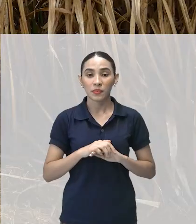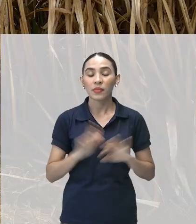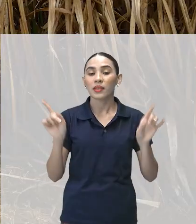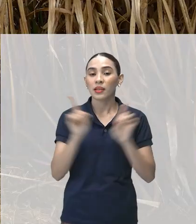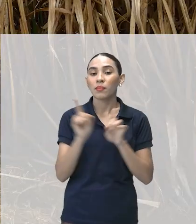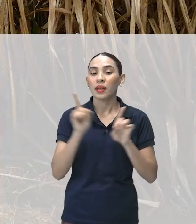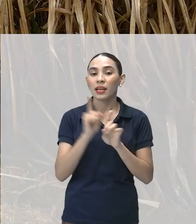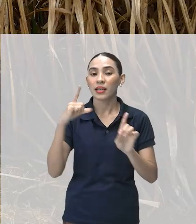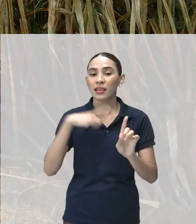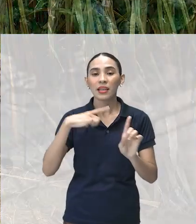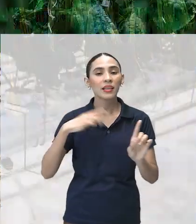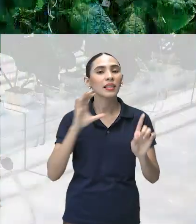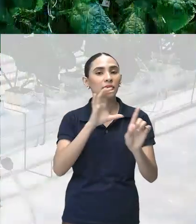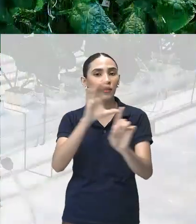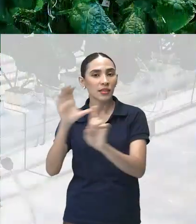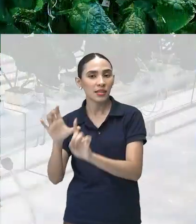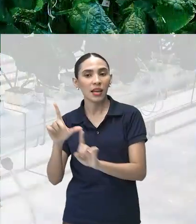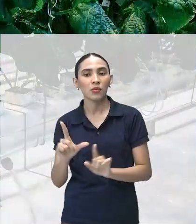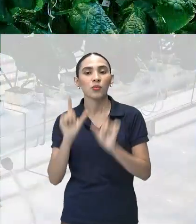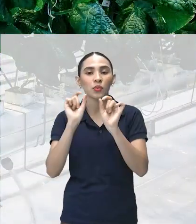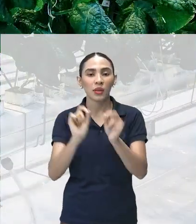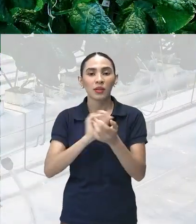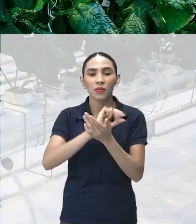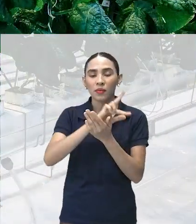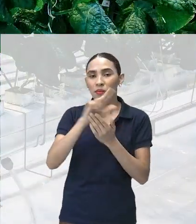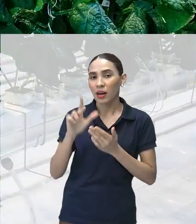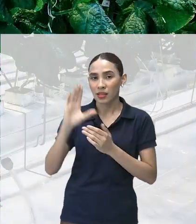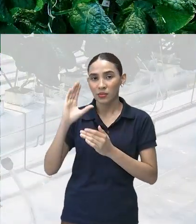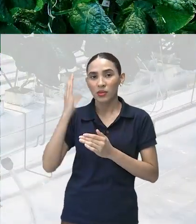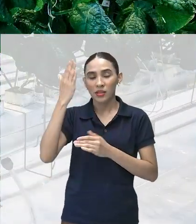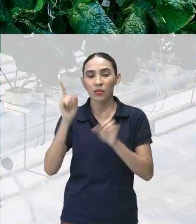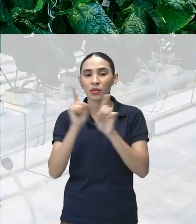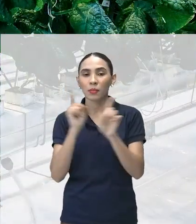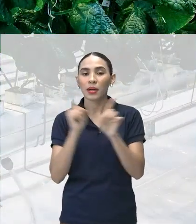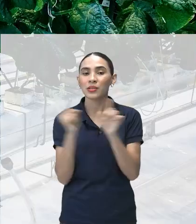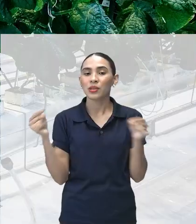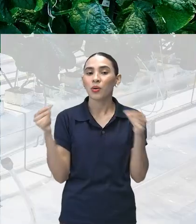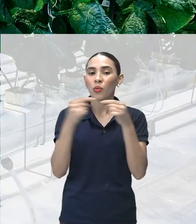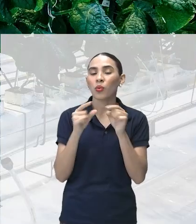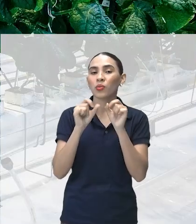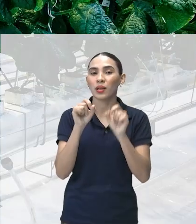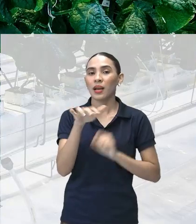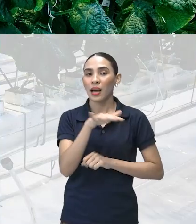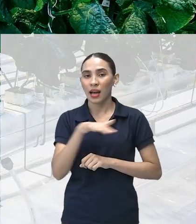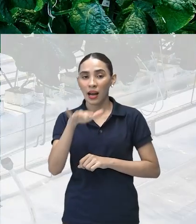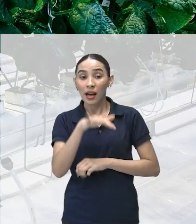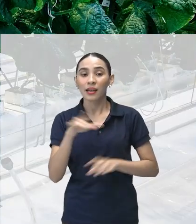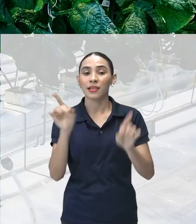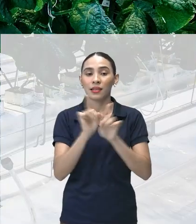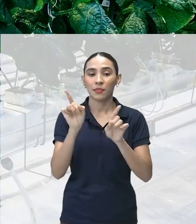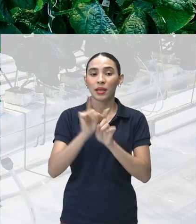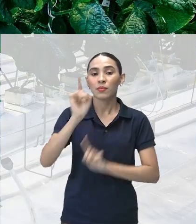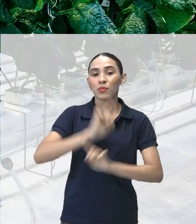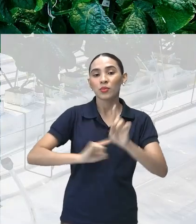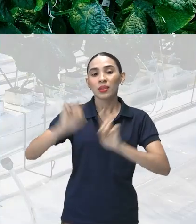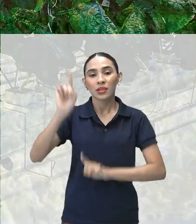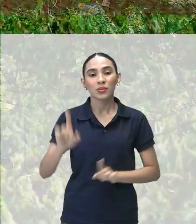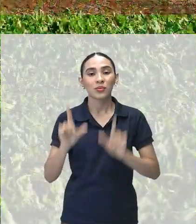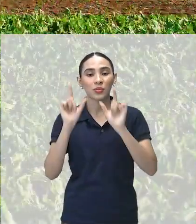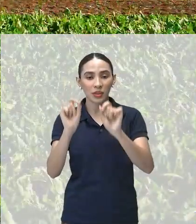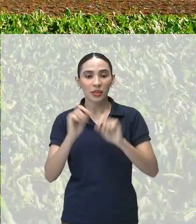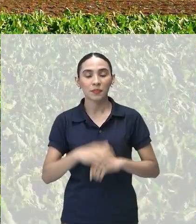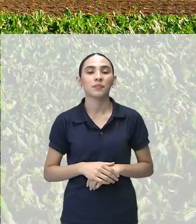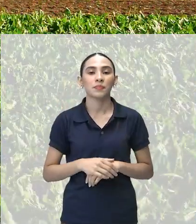tem moldado o quê? Várias situações ali de acordo com a sua área e transformando também